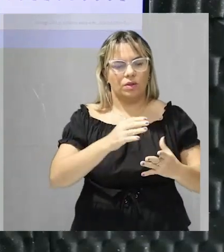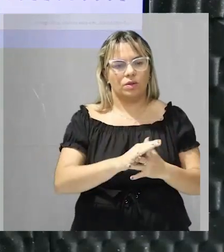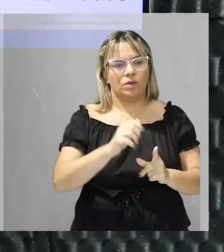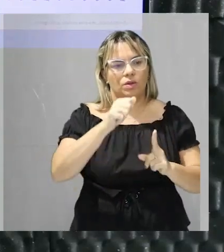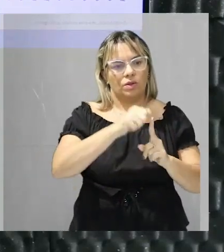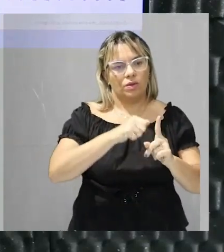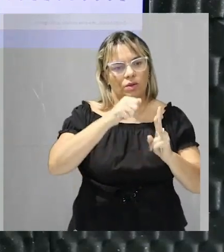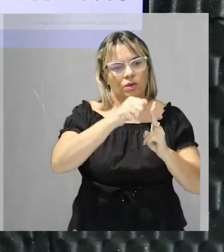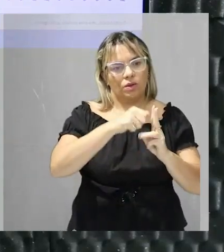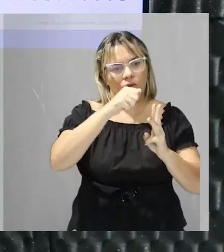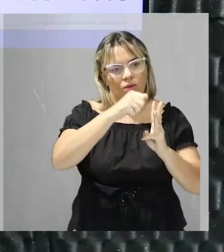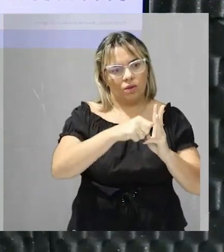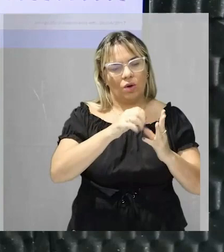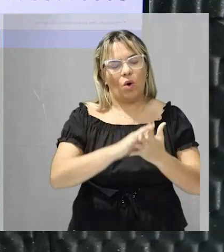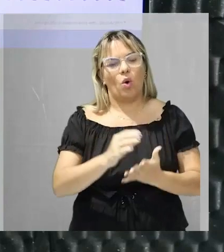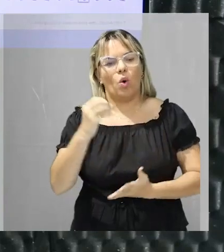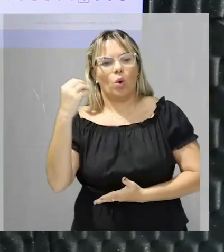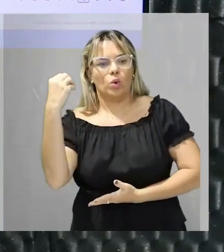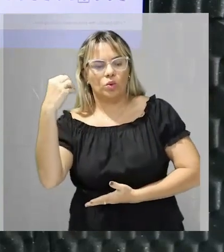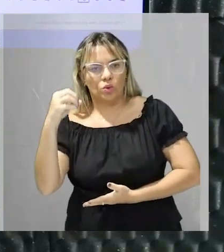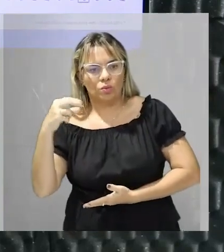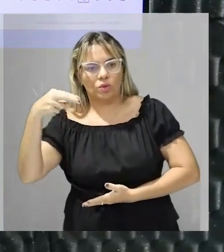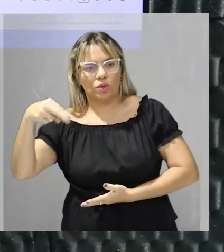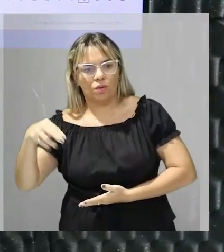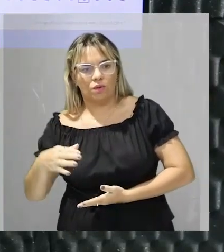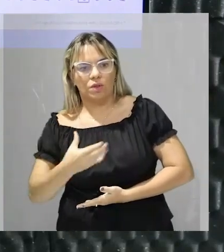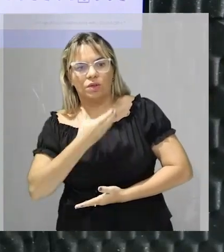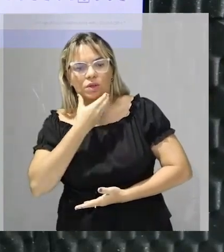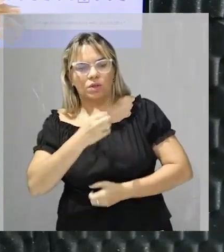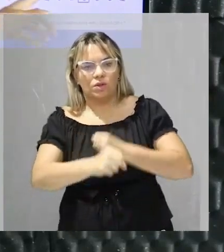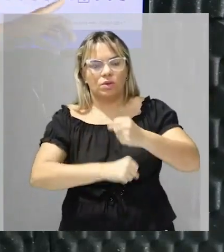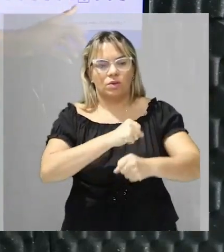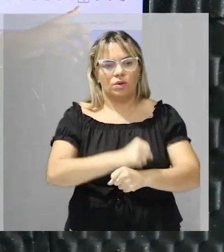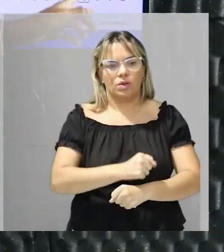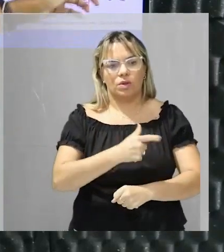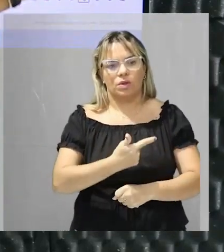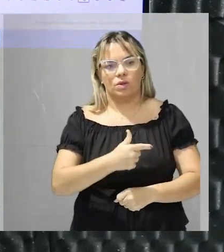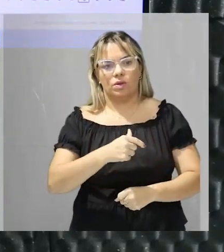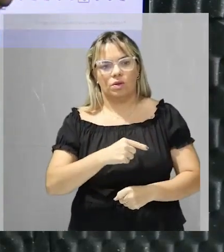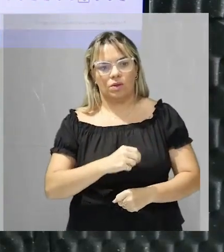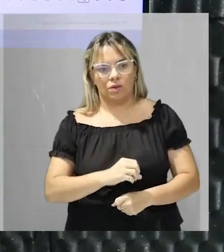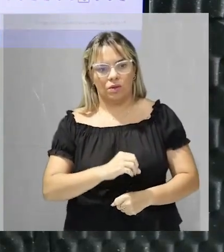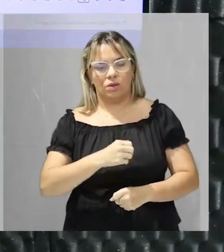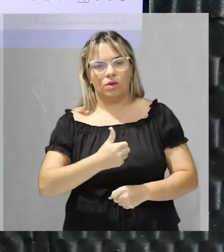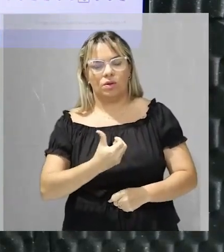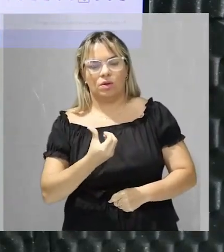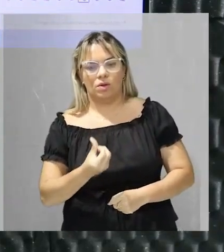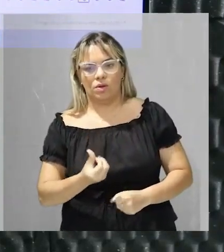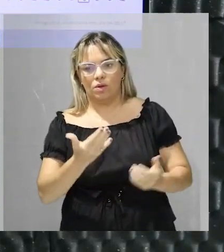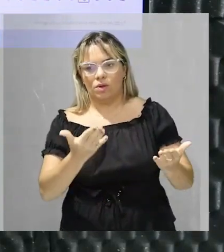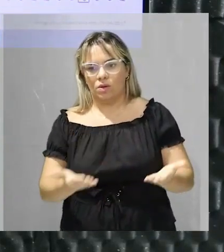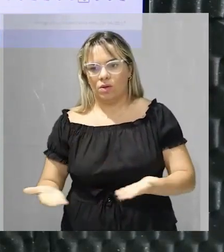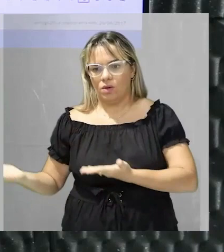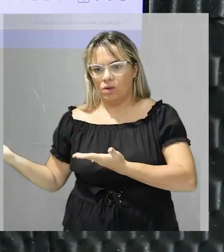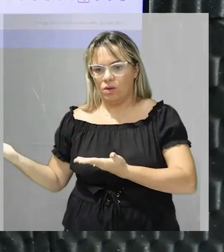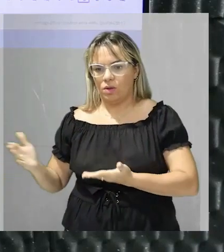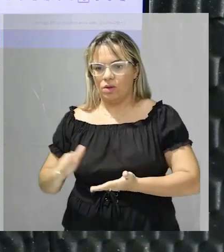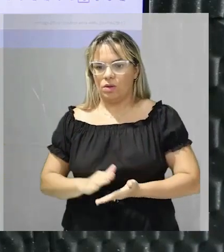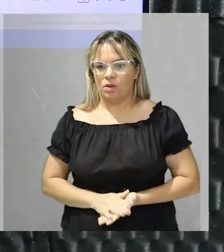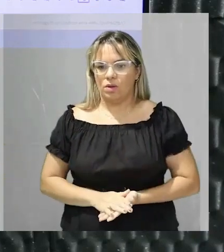novembro e dezembro de 2016 Qual é essa informação dando destaque para ela 12,34